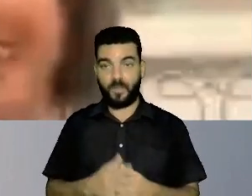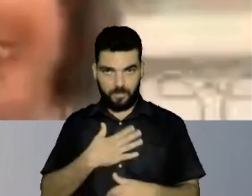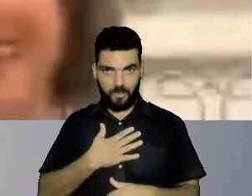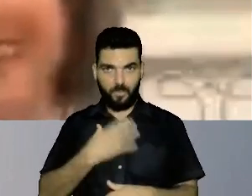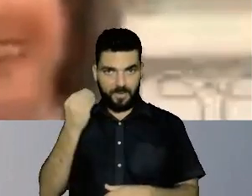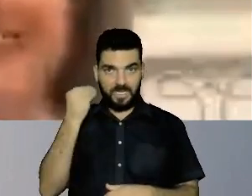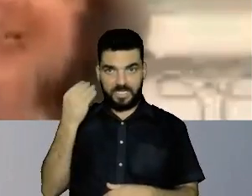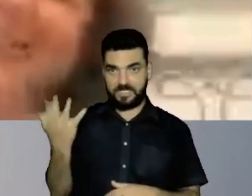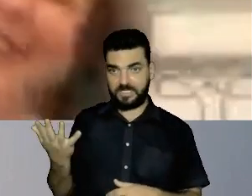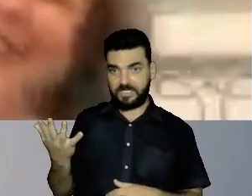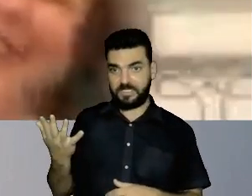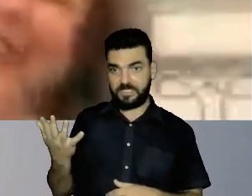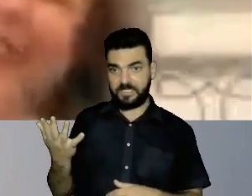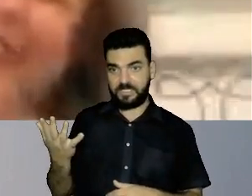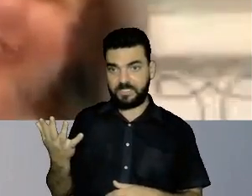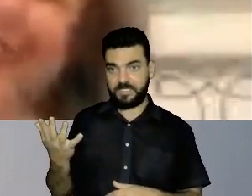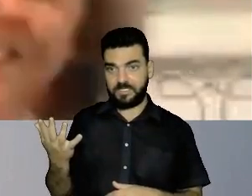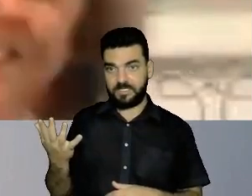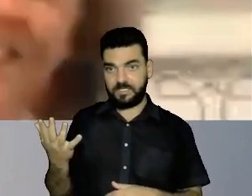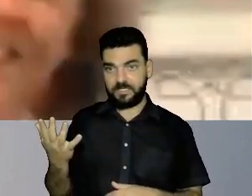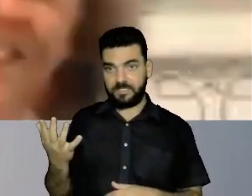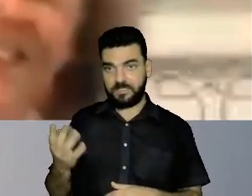Bom, quem quer responder, não sei.